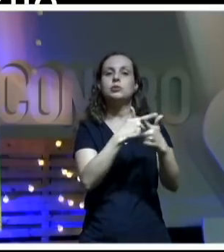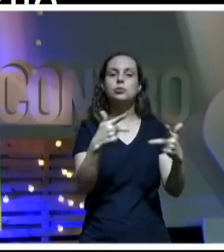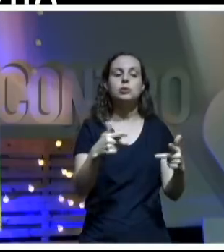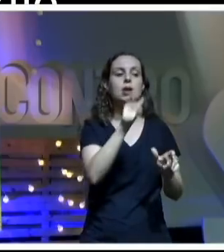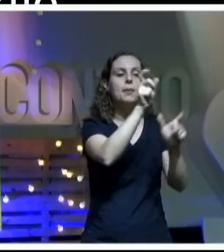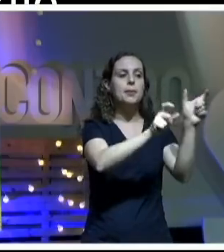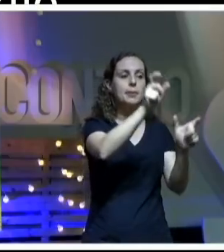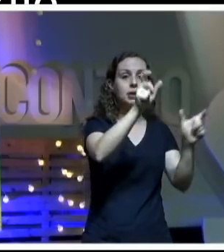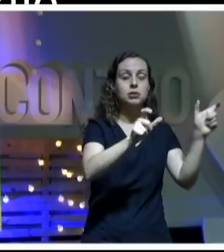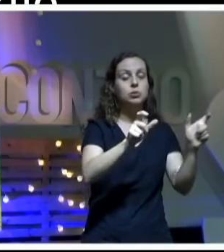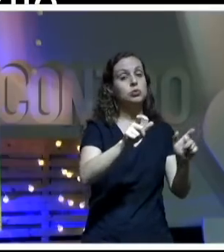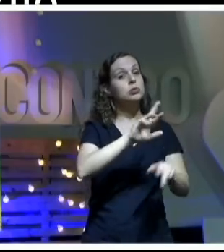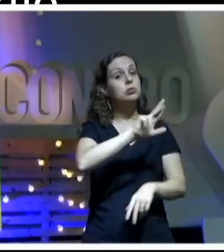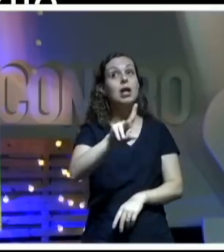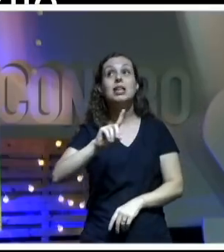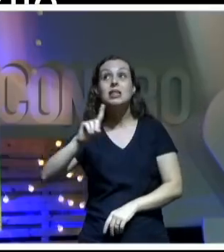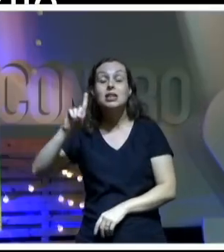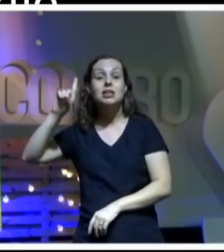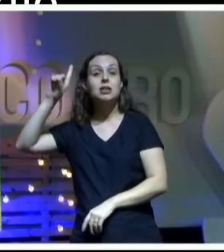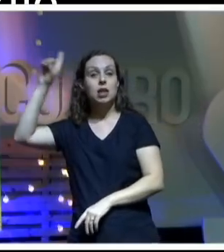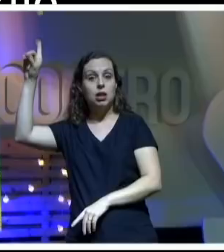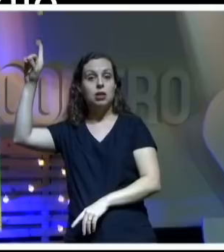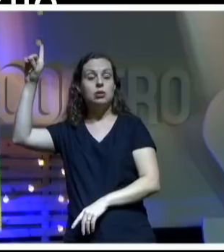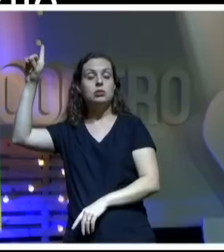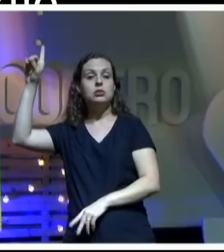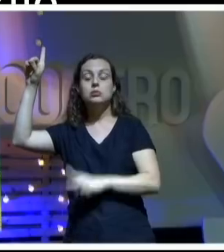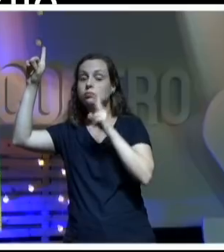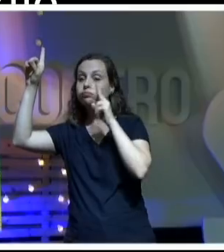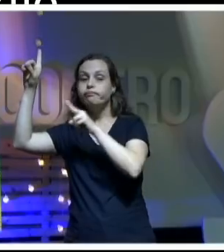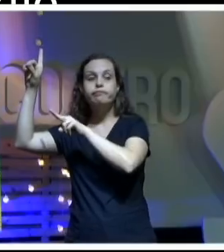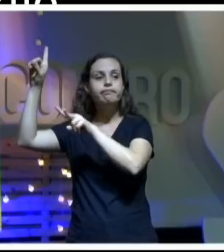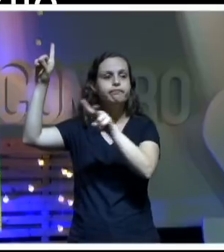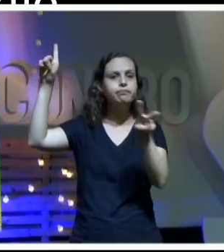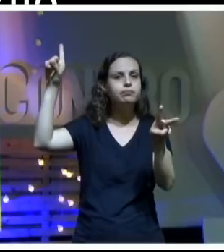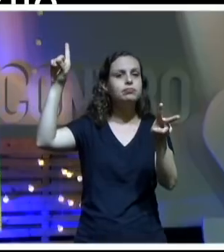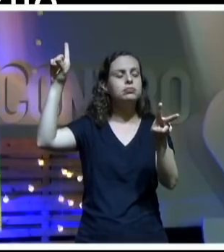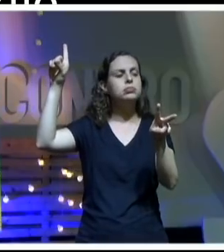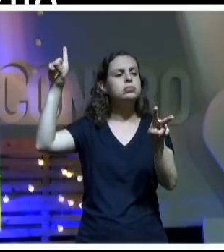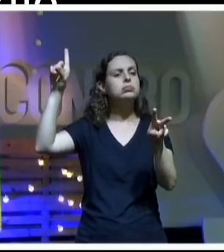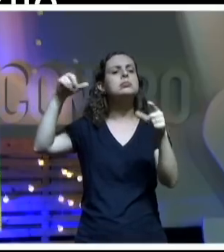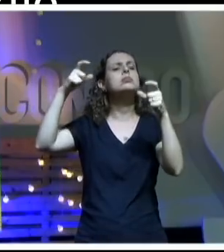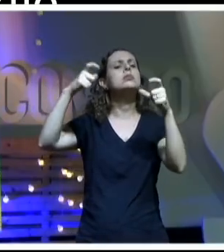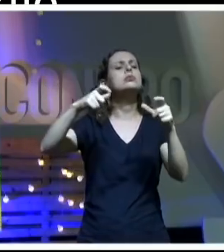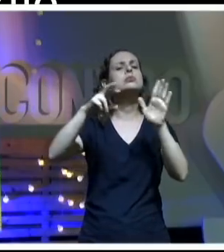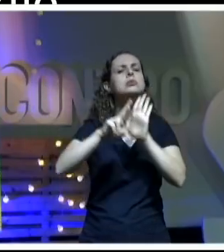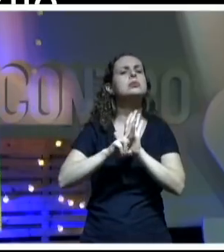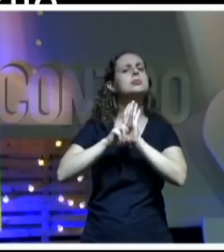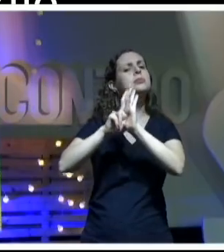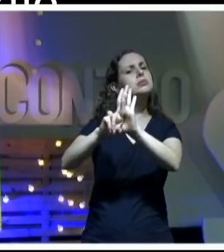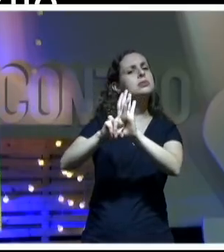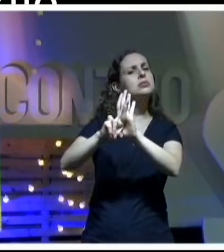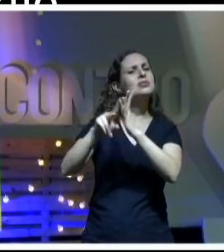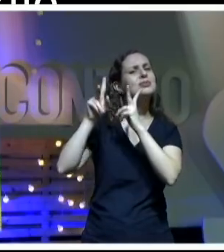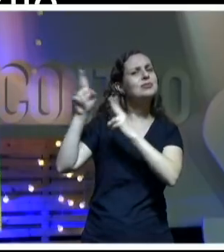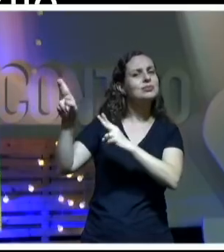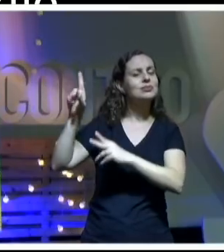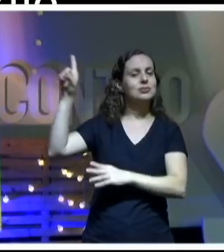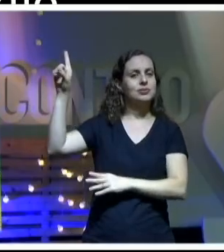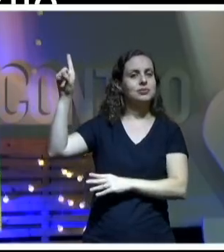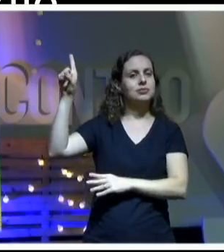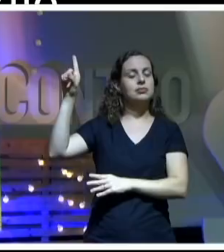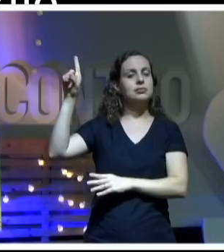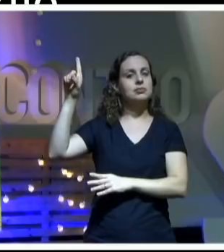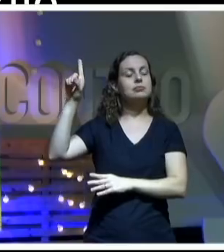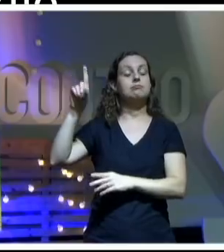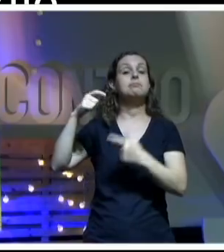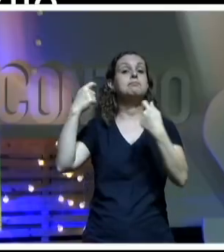deus está agindo para que a um povo sob o seu governo como seu representante portanto a idéia do povo de deus está no centro da teologia